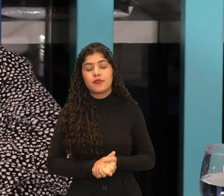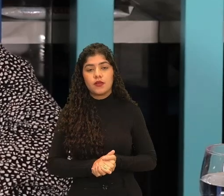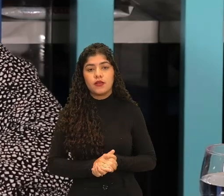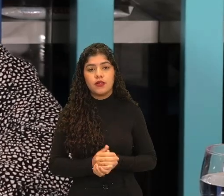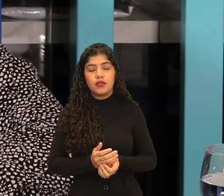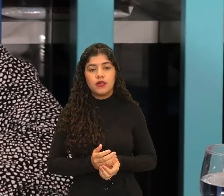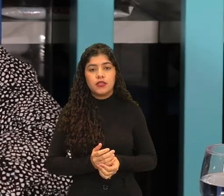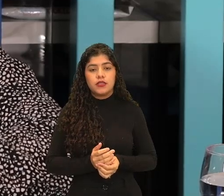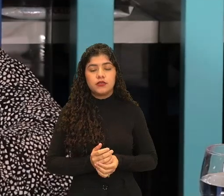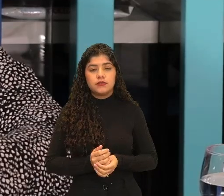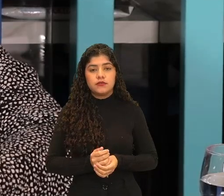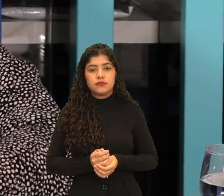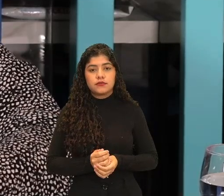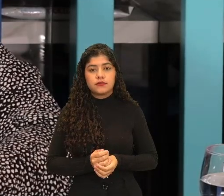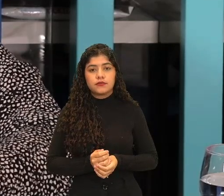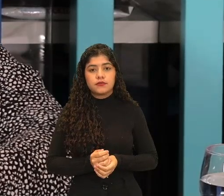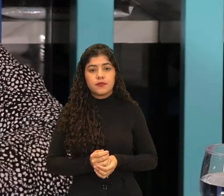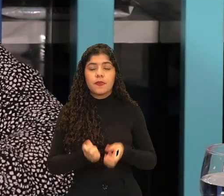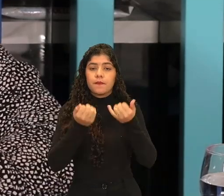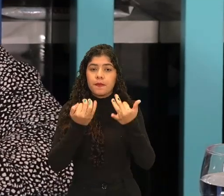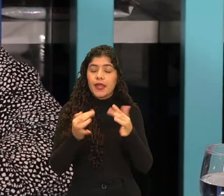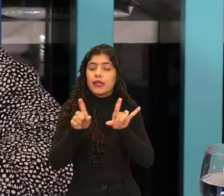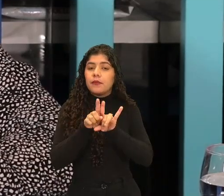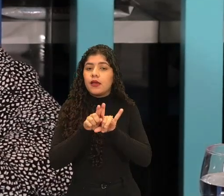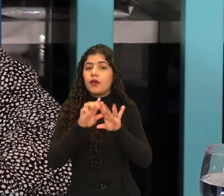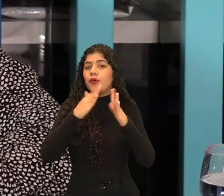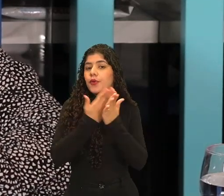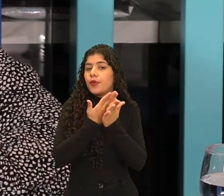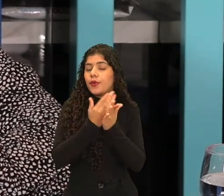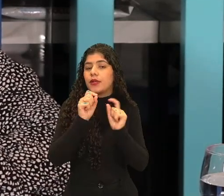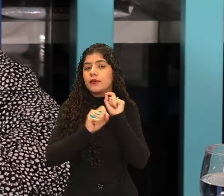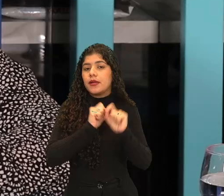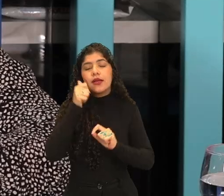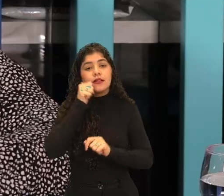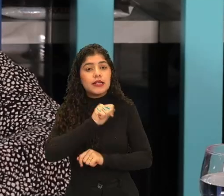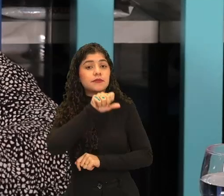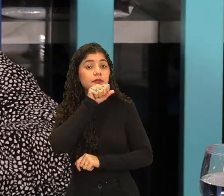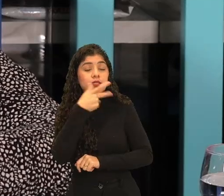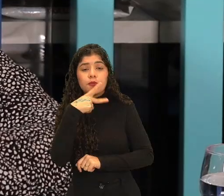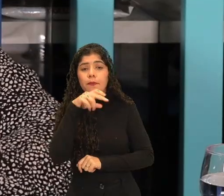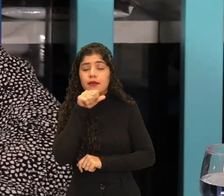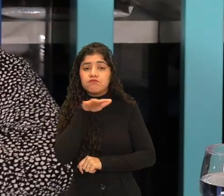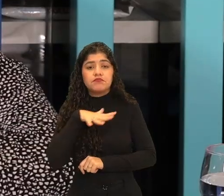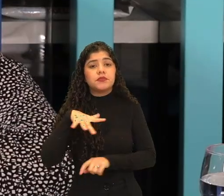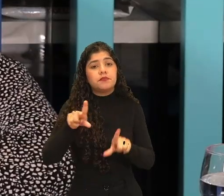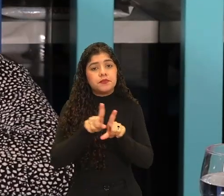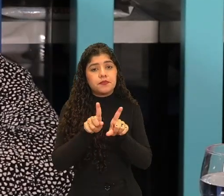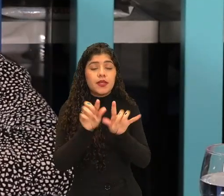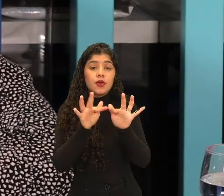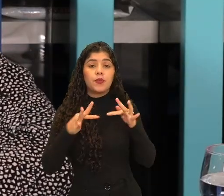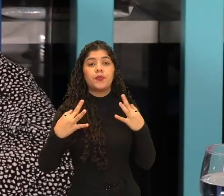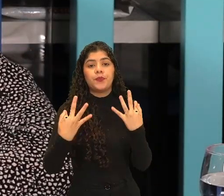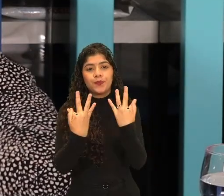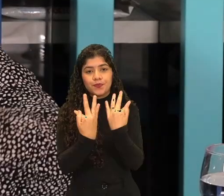Bom, vou falar do âmbito educacional. As mães, né, os pais, os